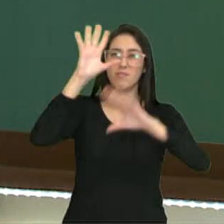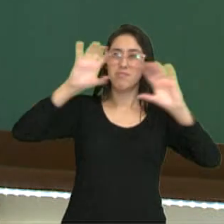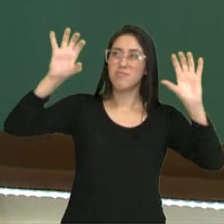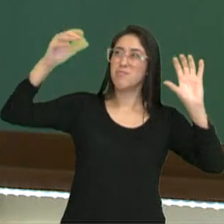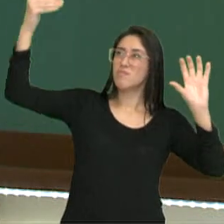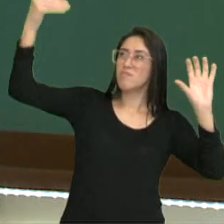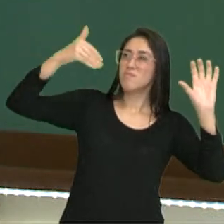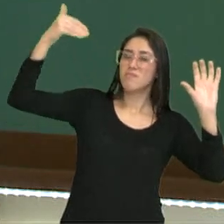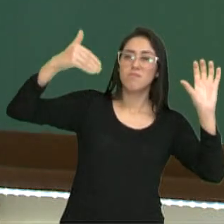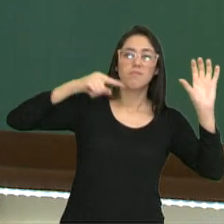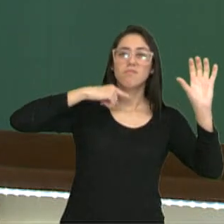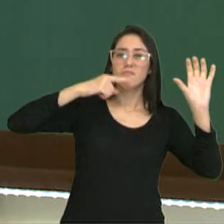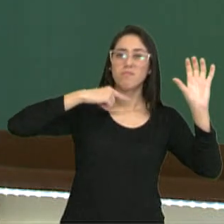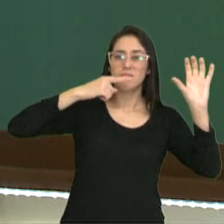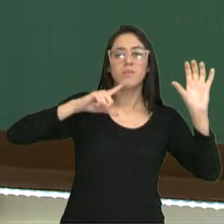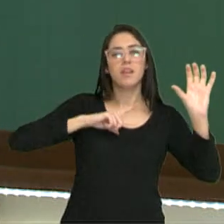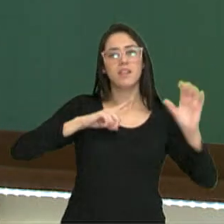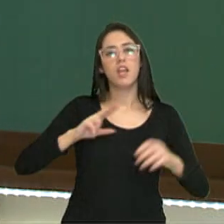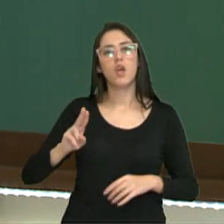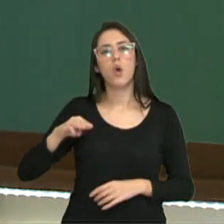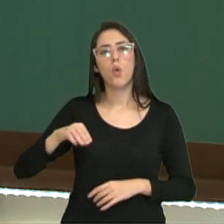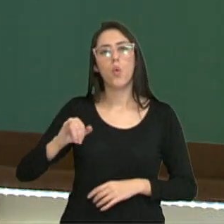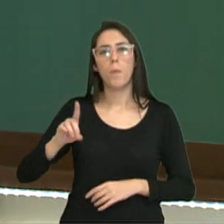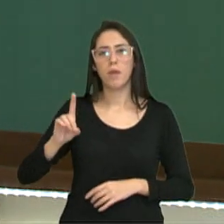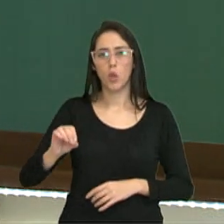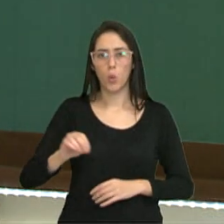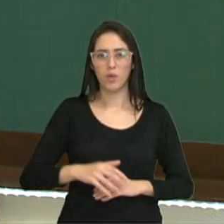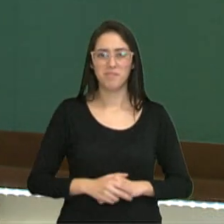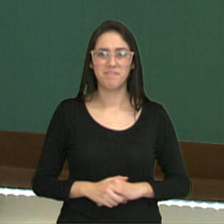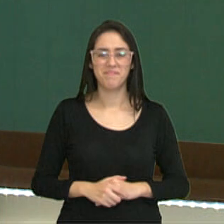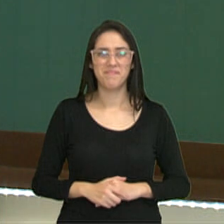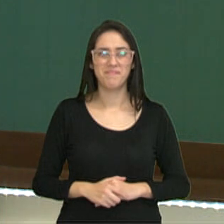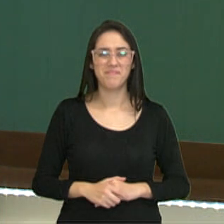que fique bem úmida toda a região.